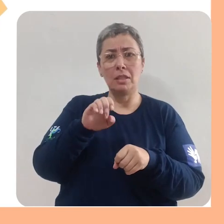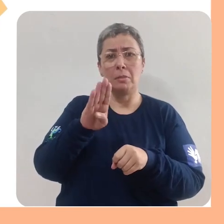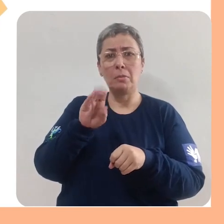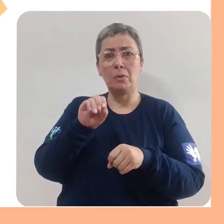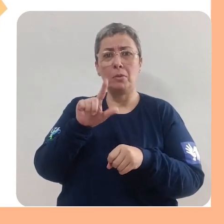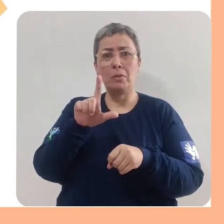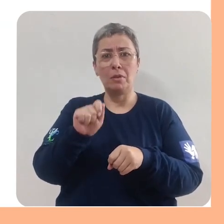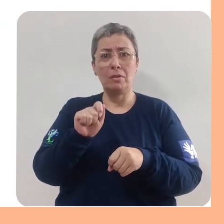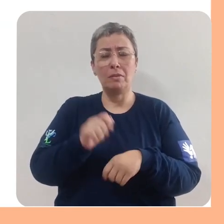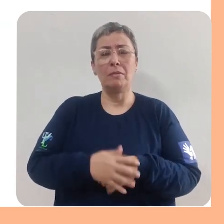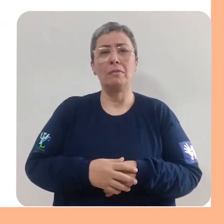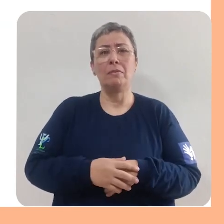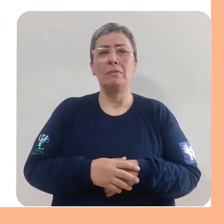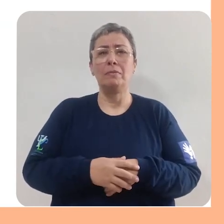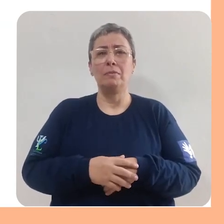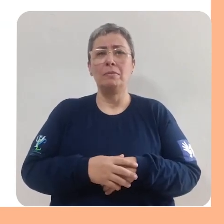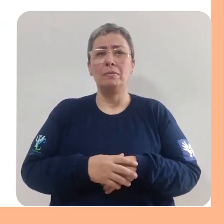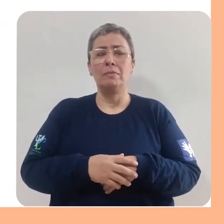Cebola.